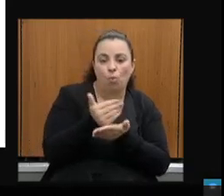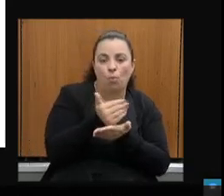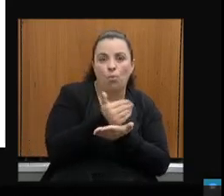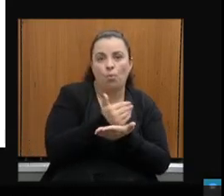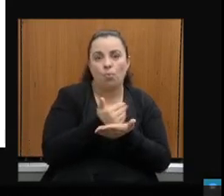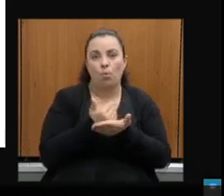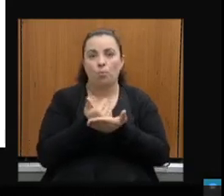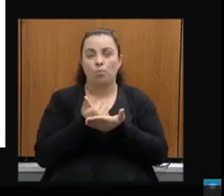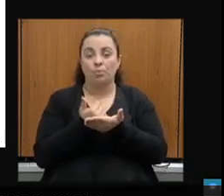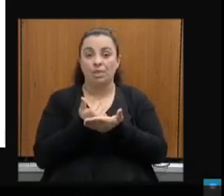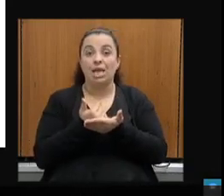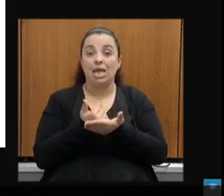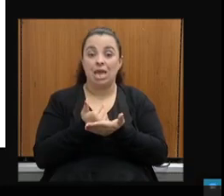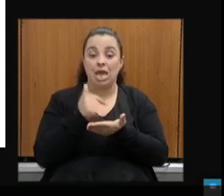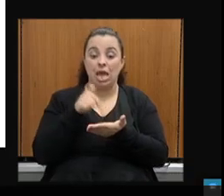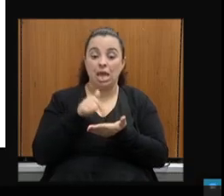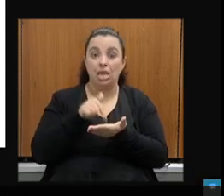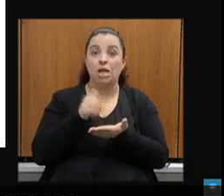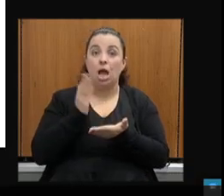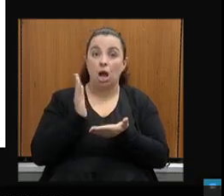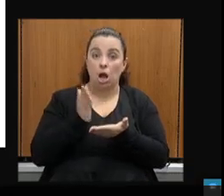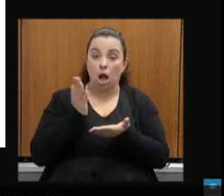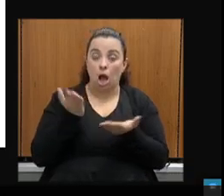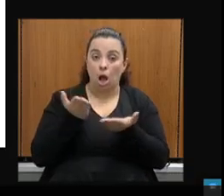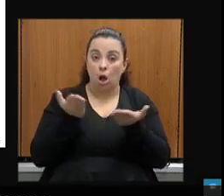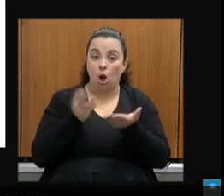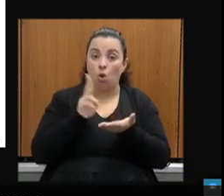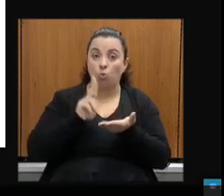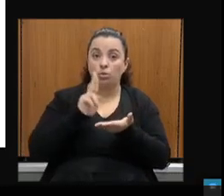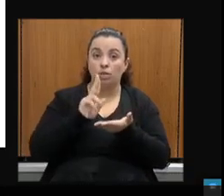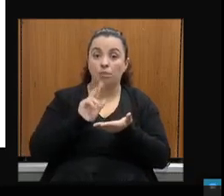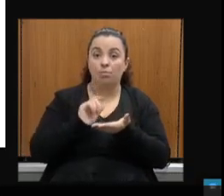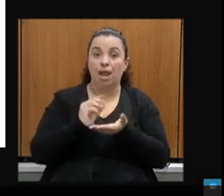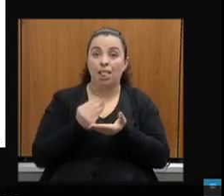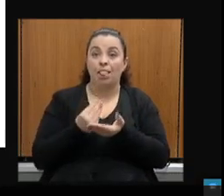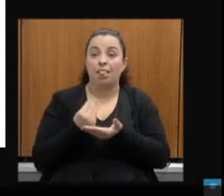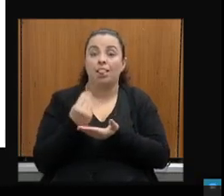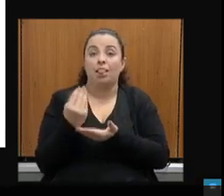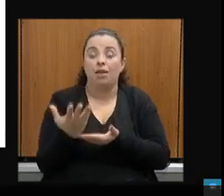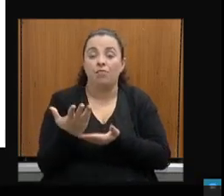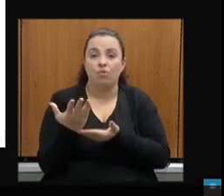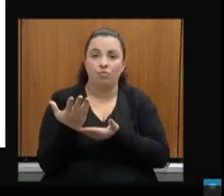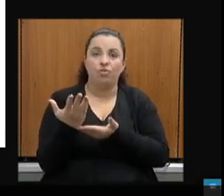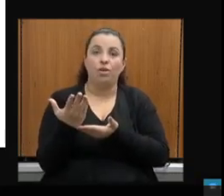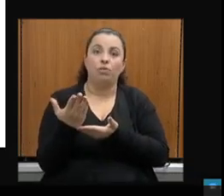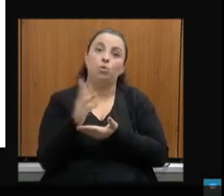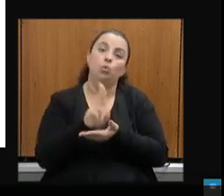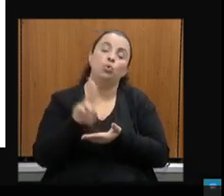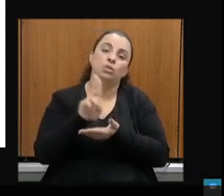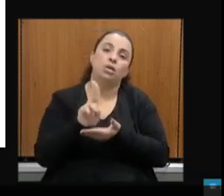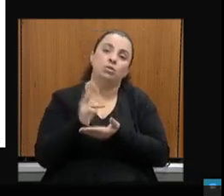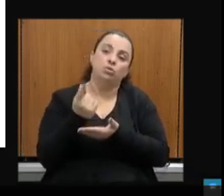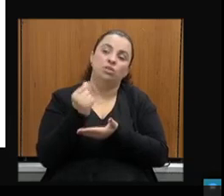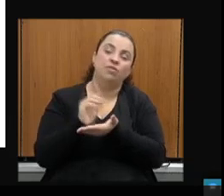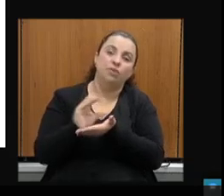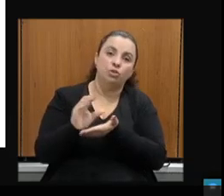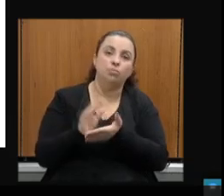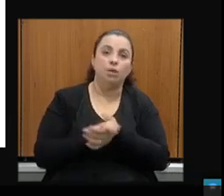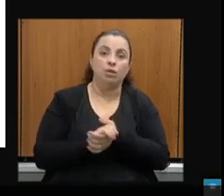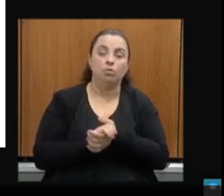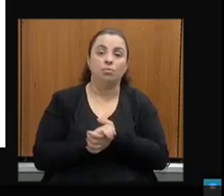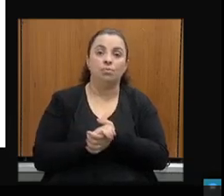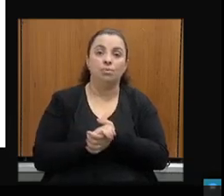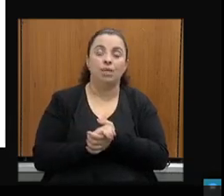sendo devolvido então nós fomos pioneiros na discussão judicial a nossa ação transitou em julgado